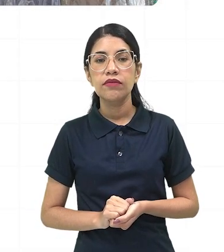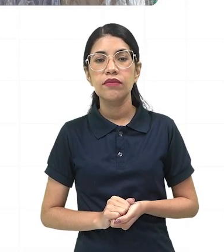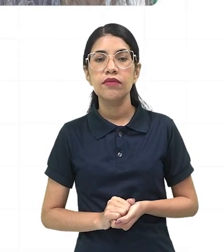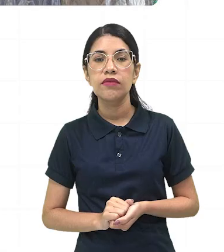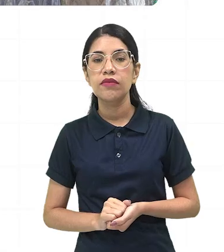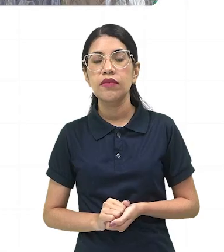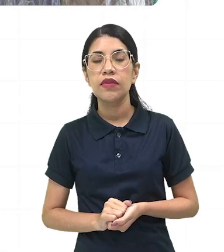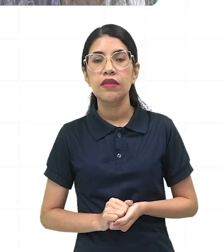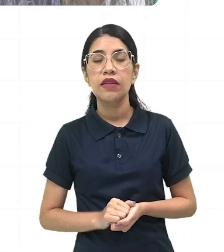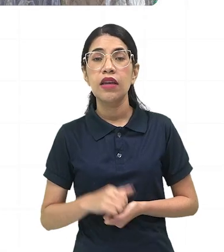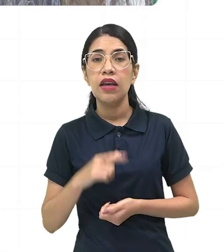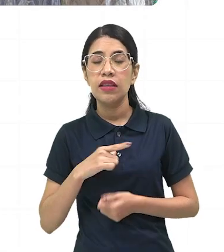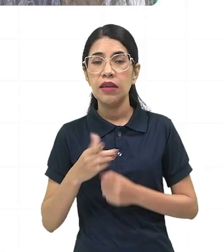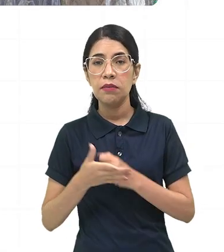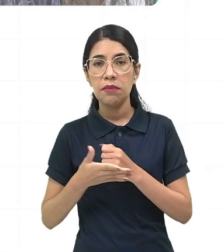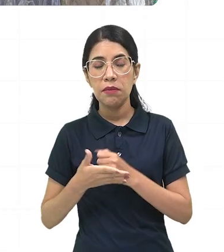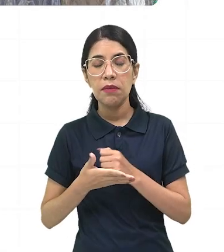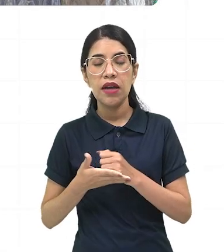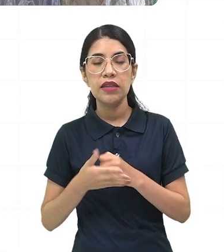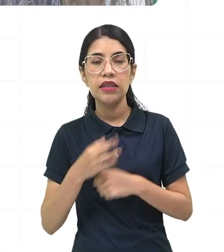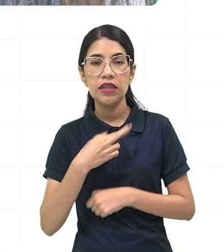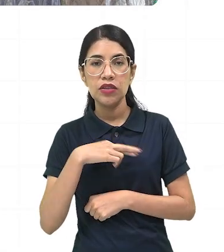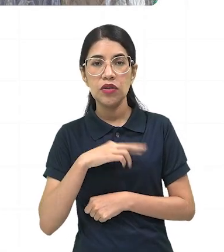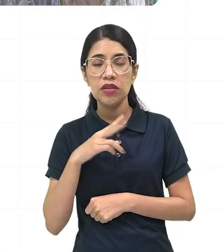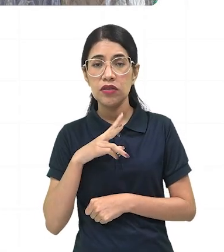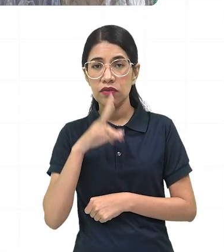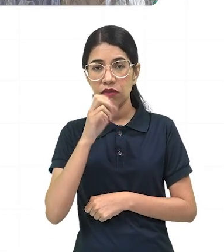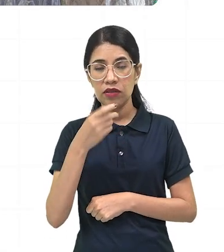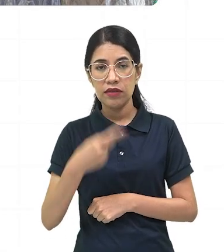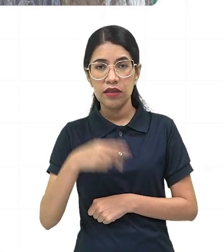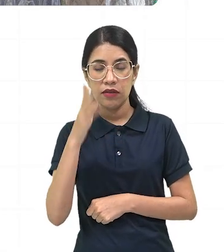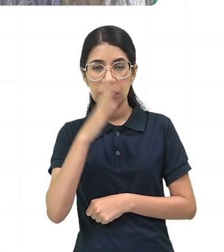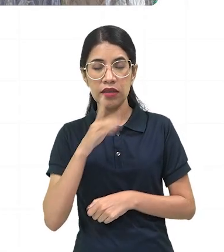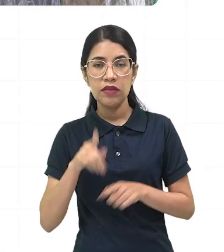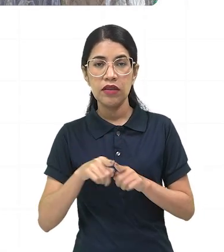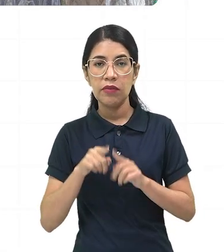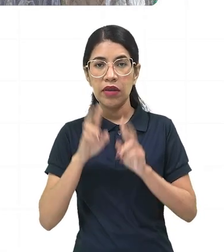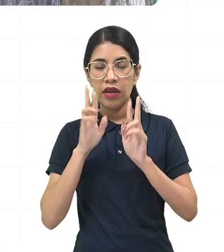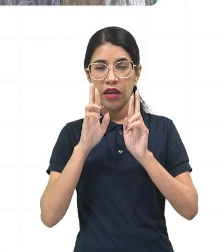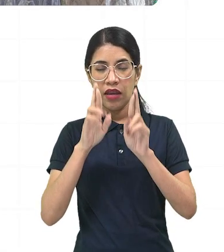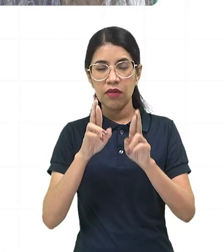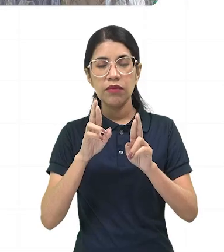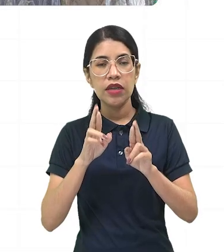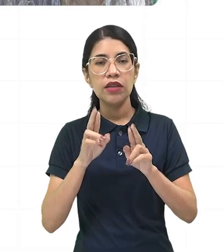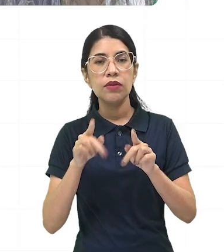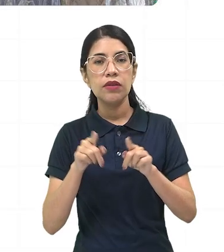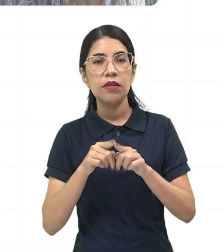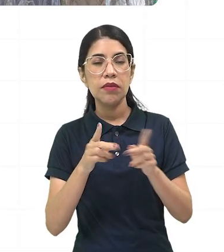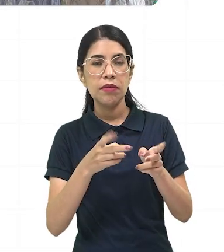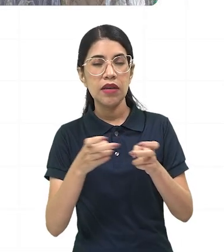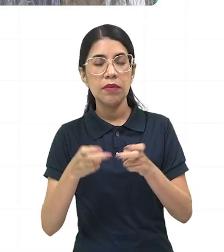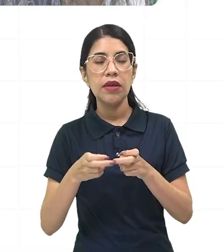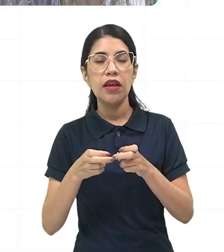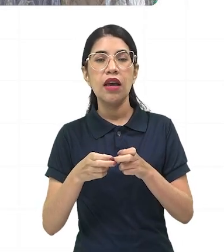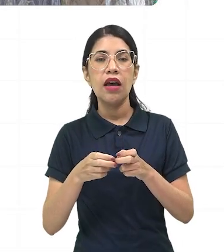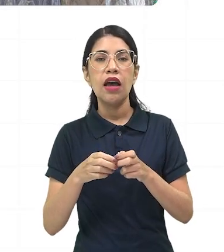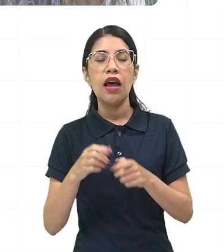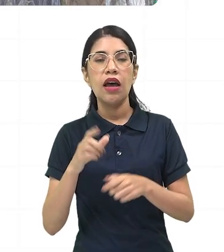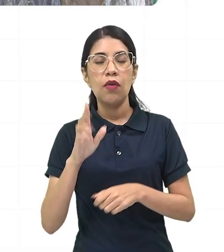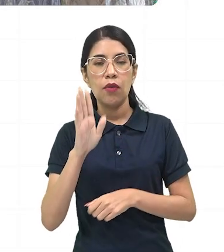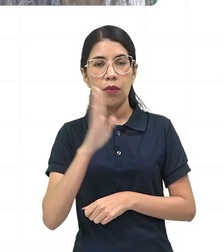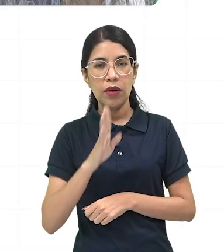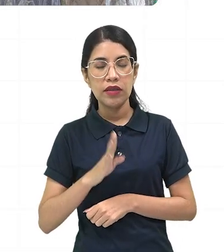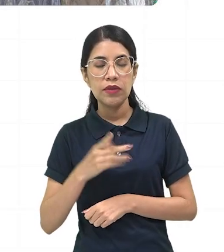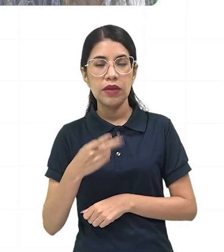Apesar das fortes raízes religiosas do Brasil e do respeito e reconhecimento do país para com a Igreja Católica,